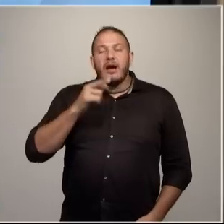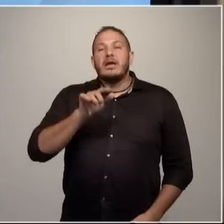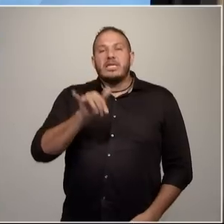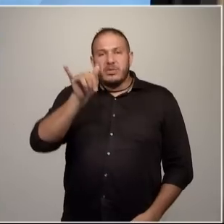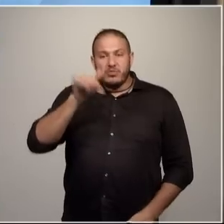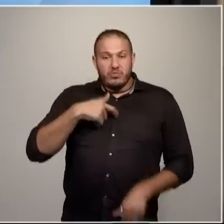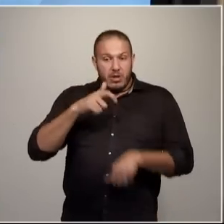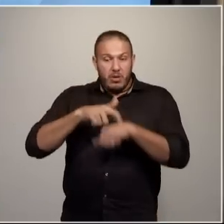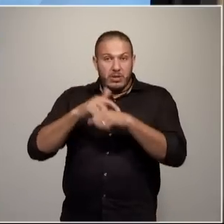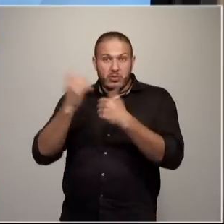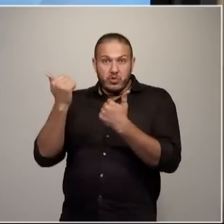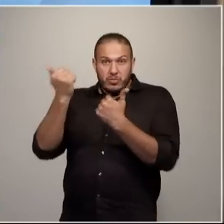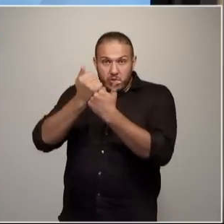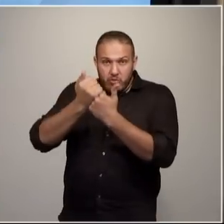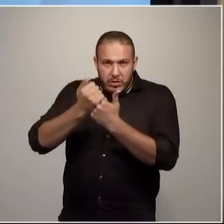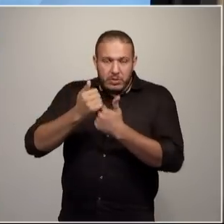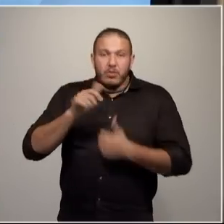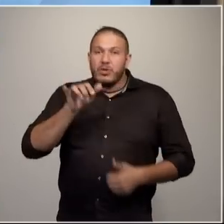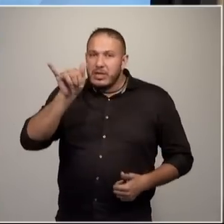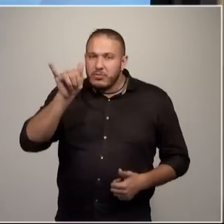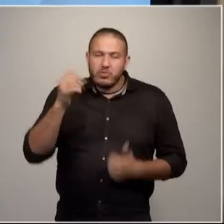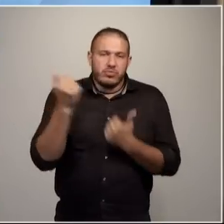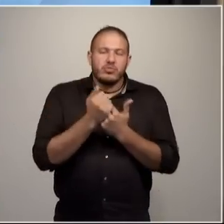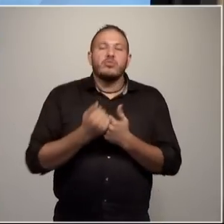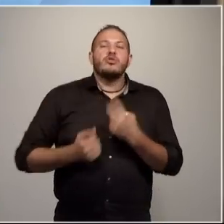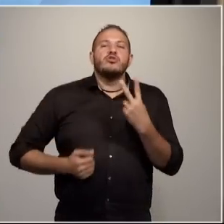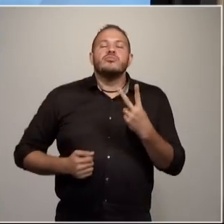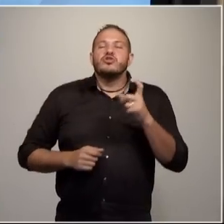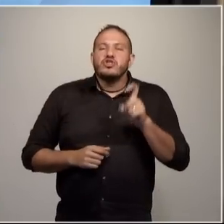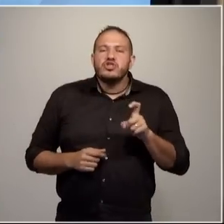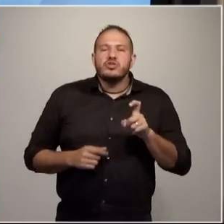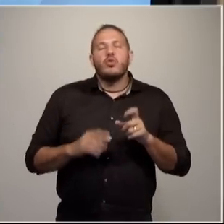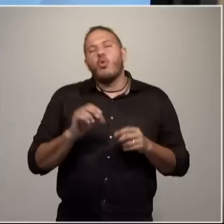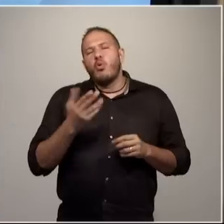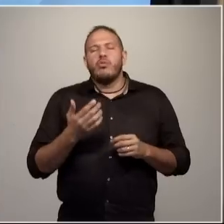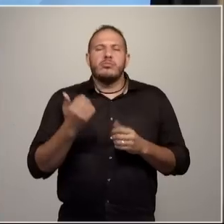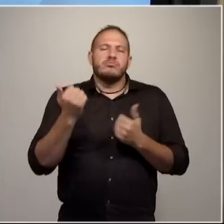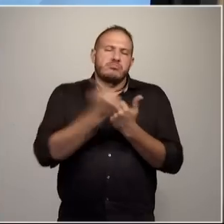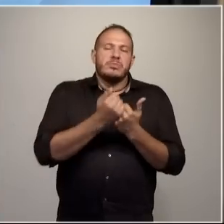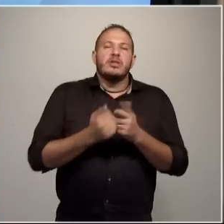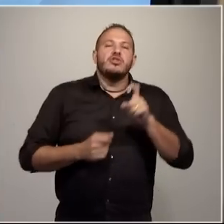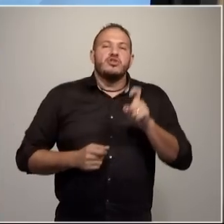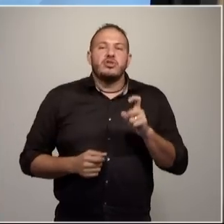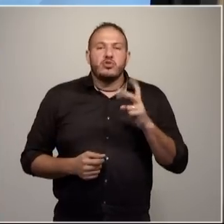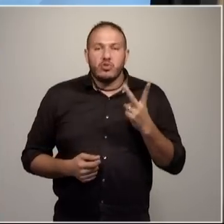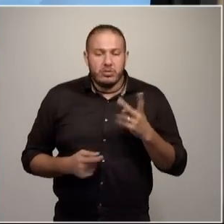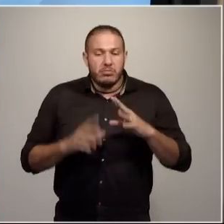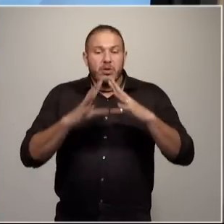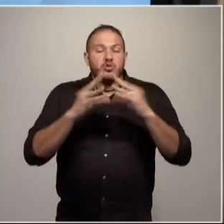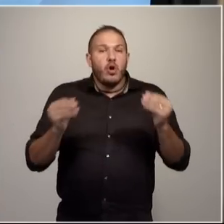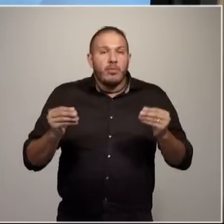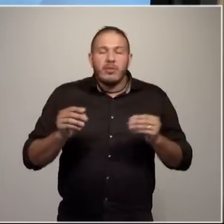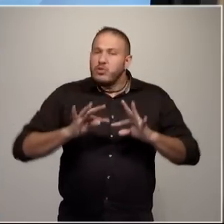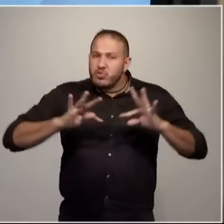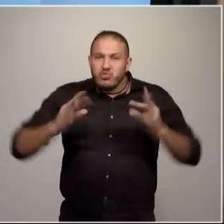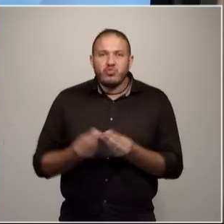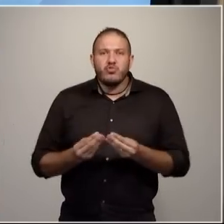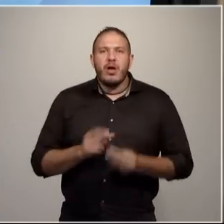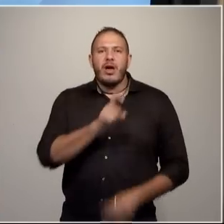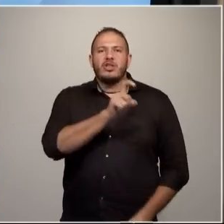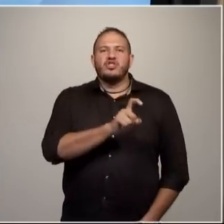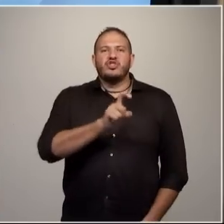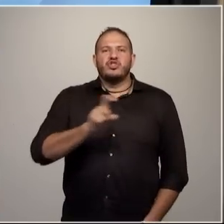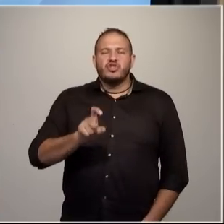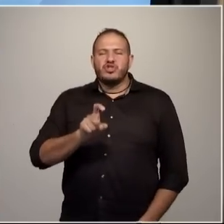y por x e x2, vai sumir o y dessa fórmula, vai ficar tudo em x, que eu vou